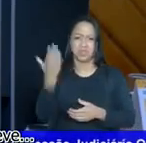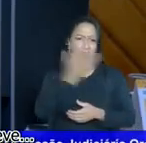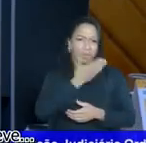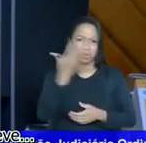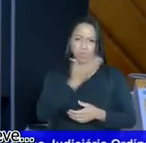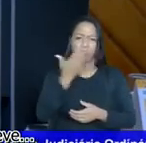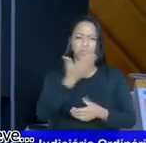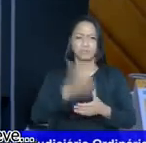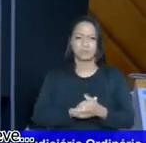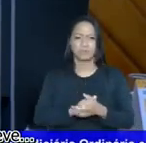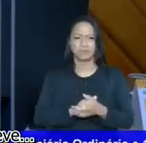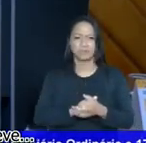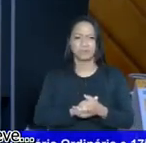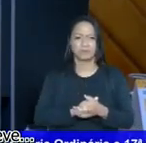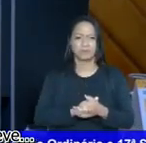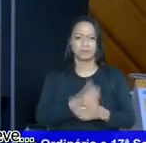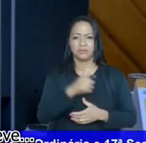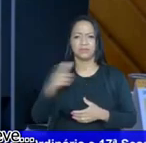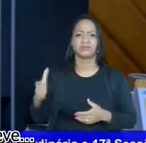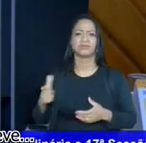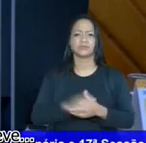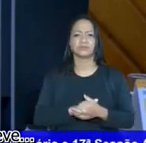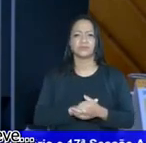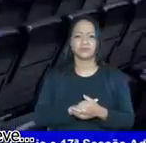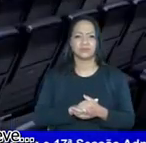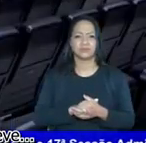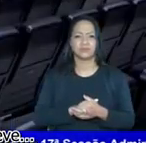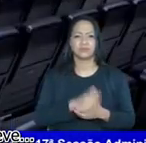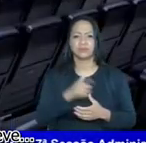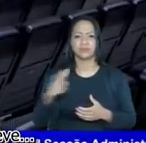porque estão preclusos, né, não teve...